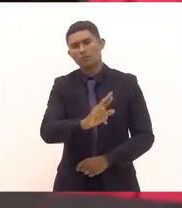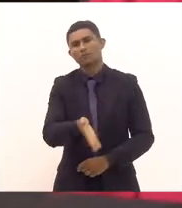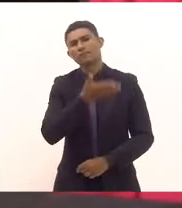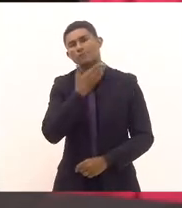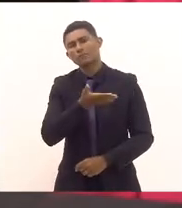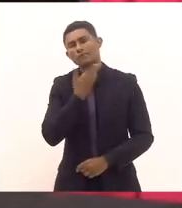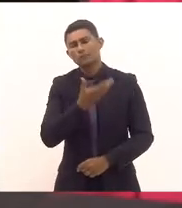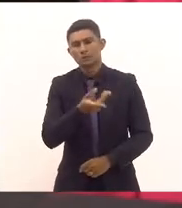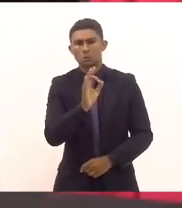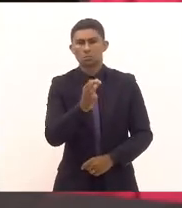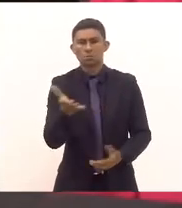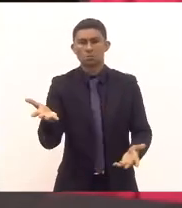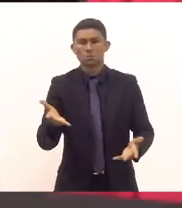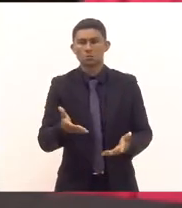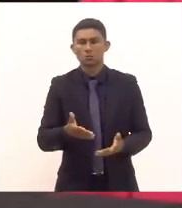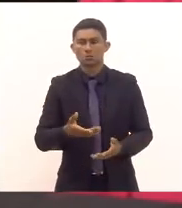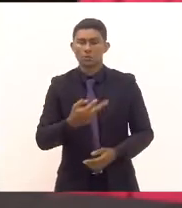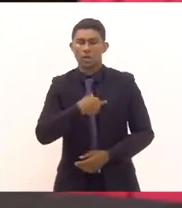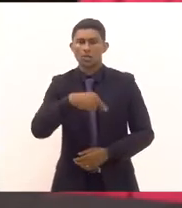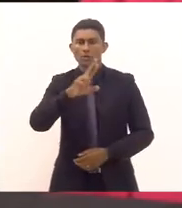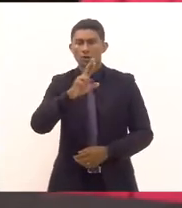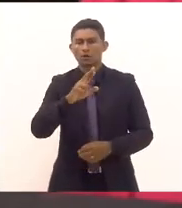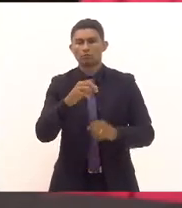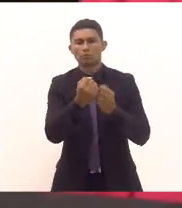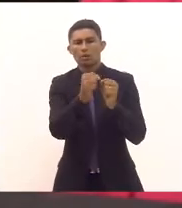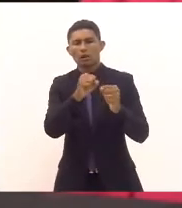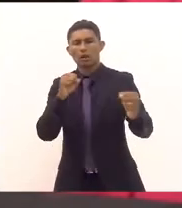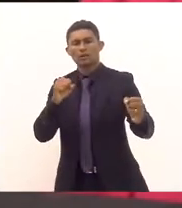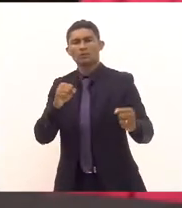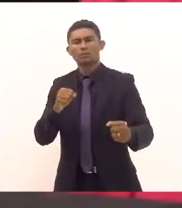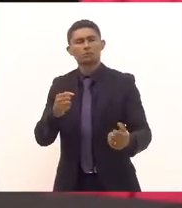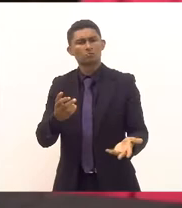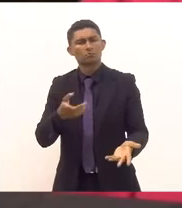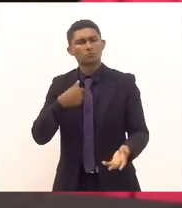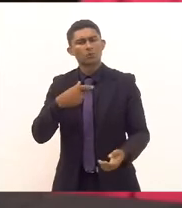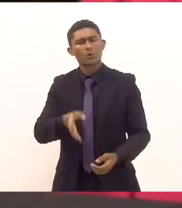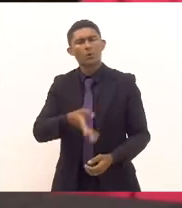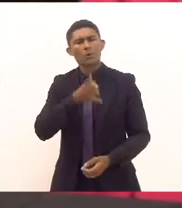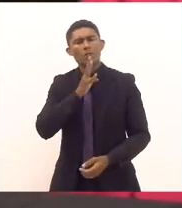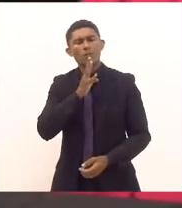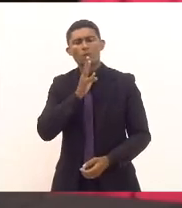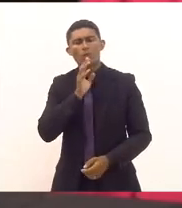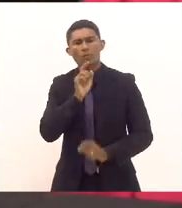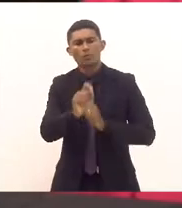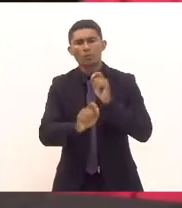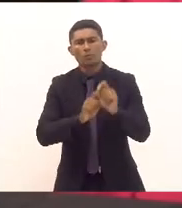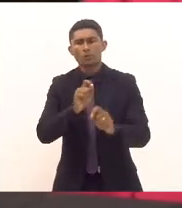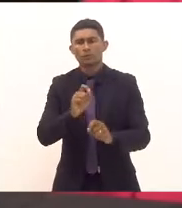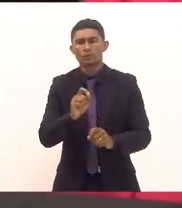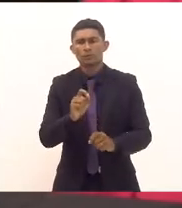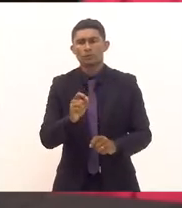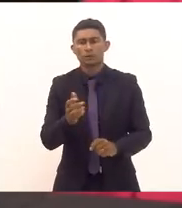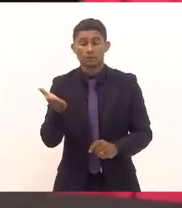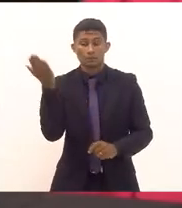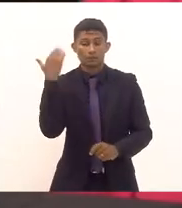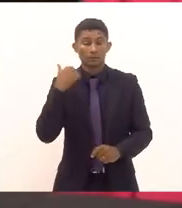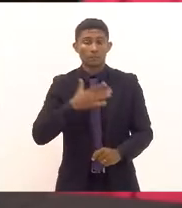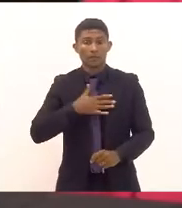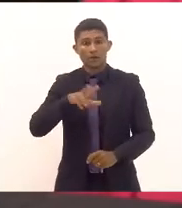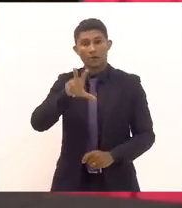que é gigante né Eu conheci a religião e quando eu nem sabia que era gente que a minha avó